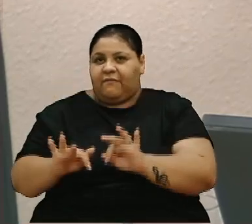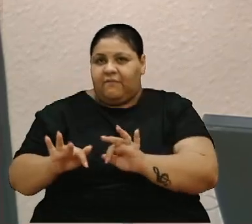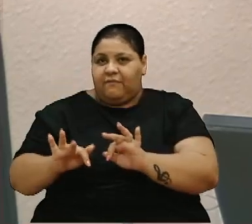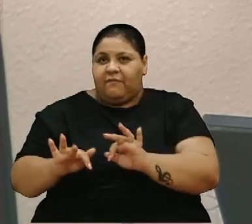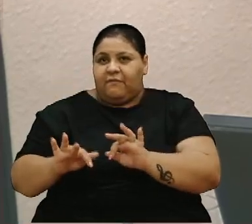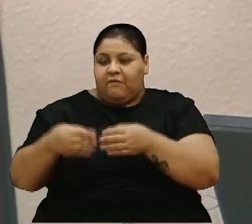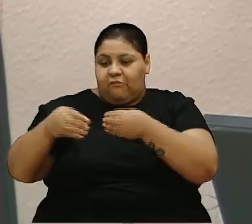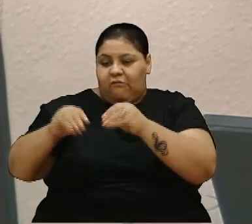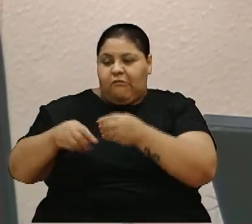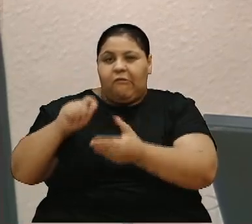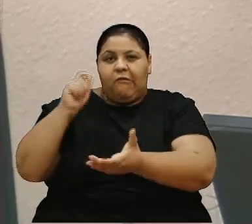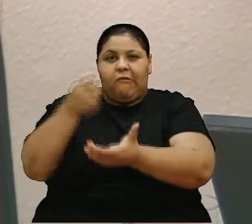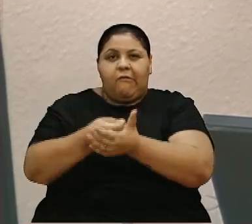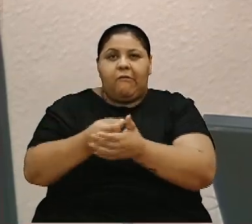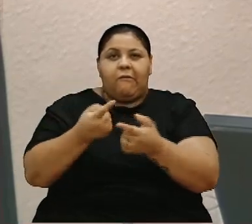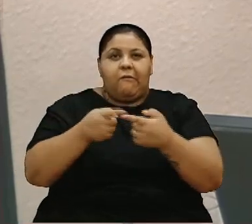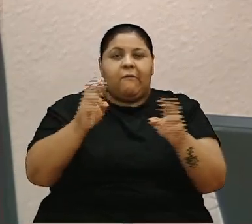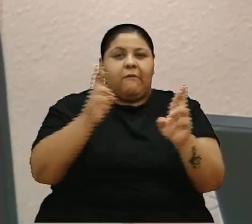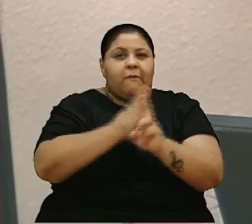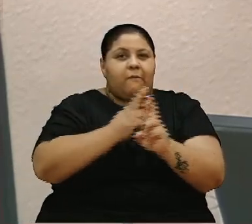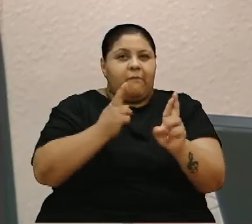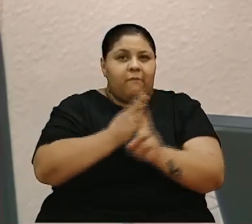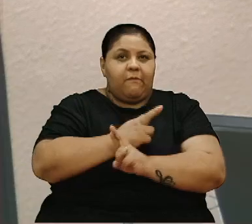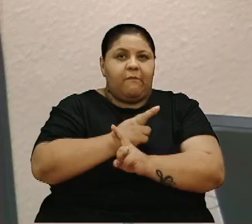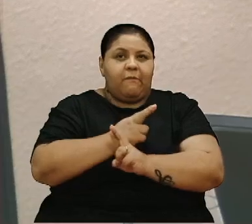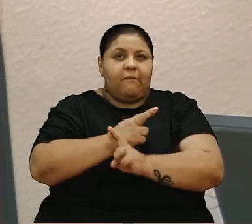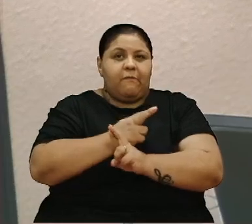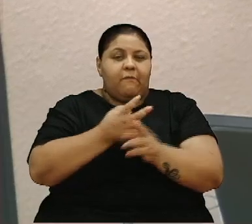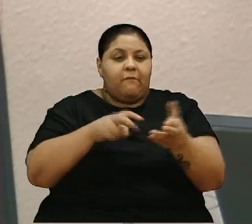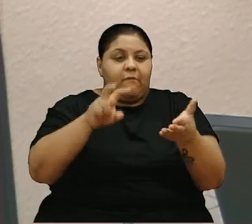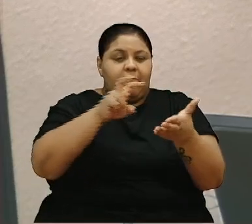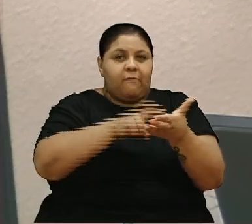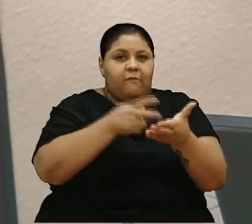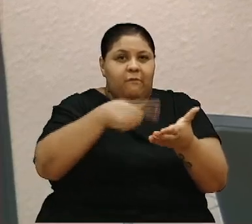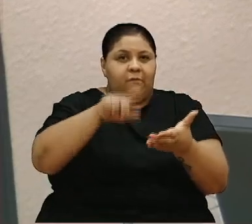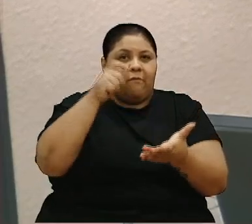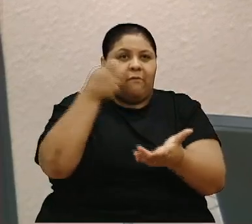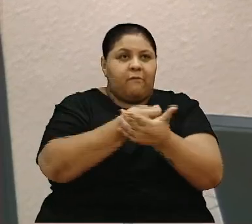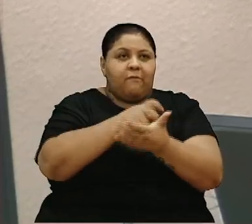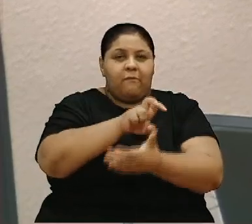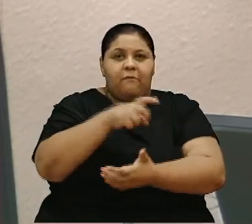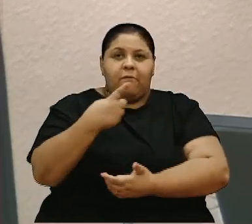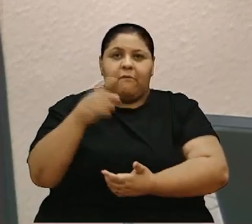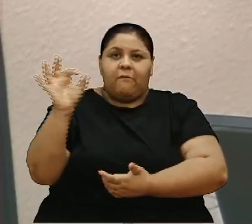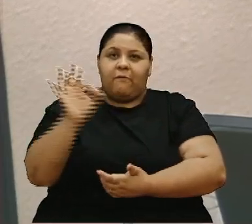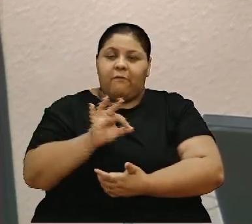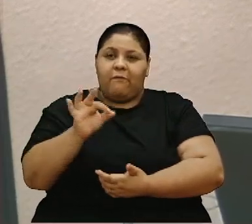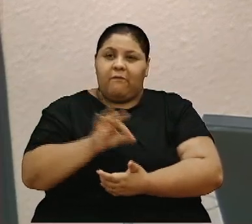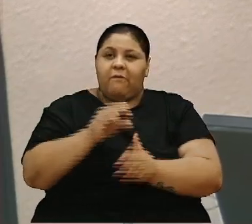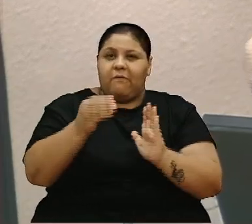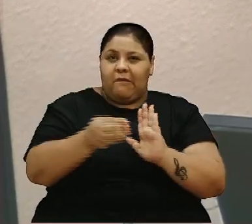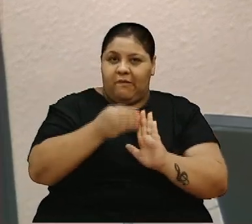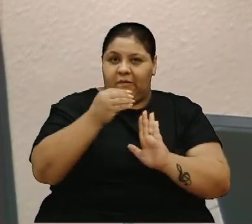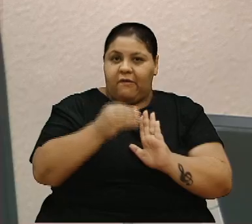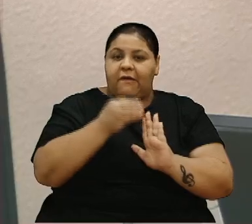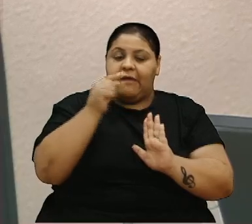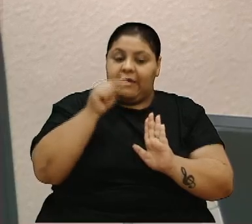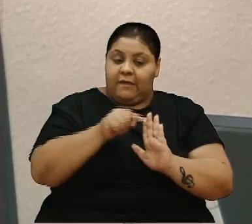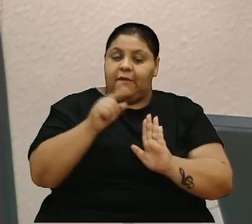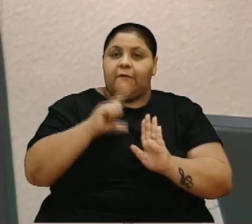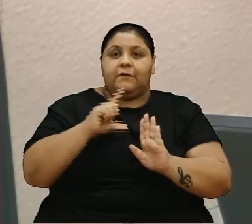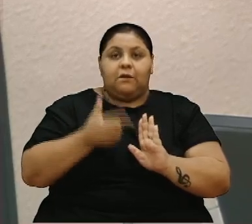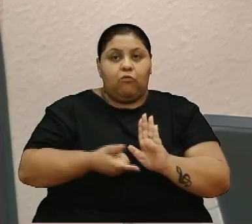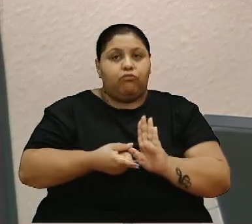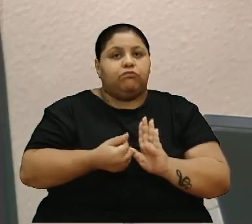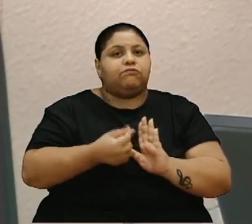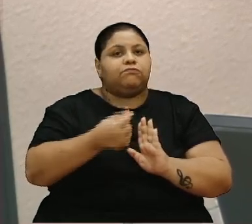pagamento. Mas em relação ao sequestro do orçamento federal pelos banqueiros e nós pagarmos 51% do nosso orçamento, que isso sim tem um custo